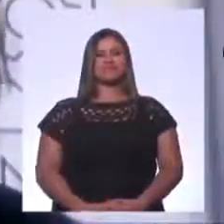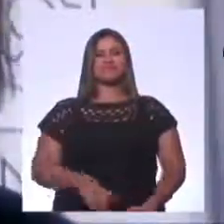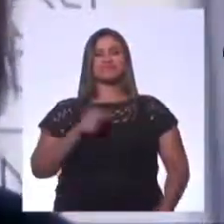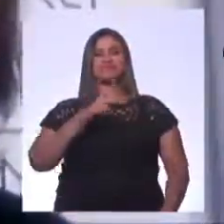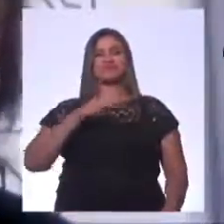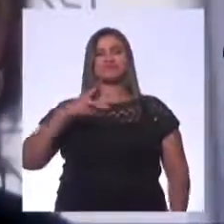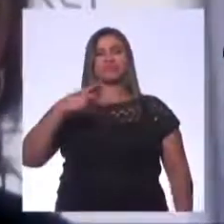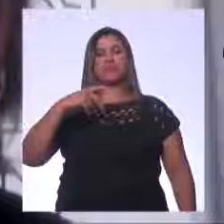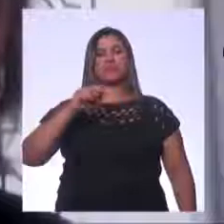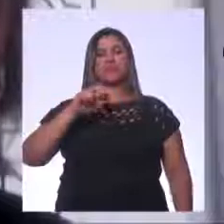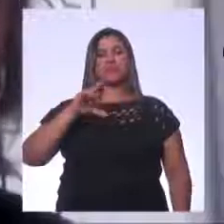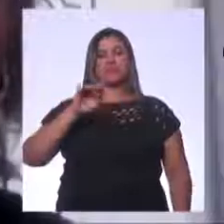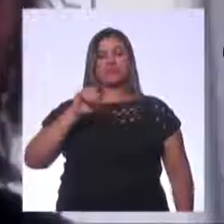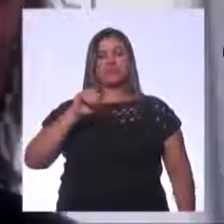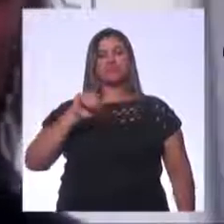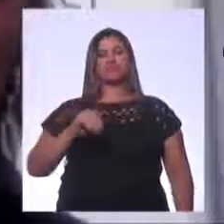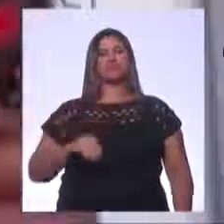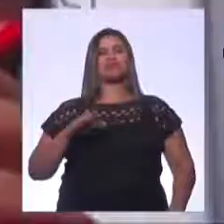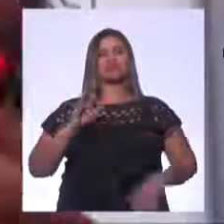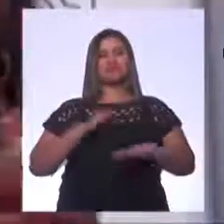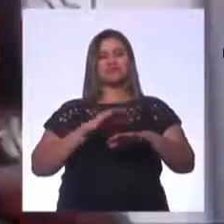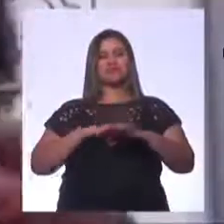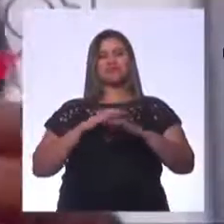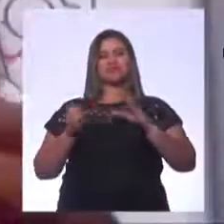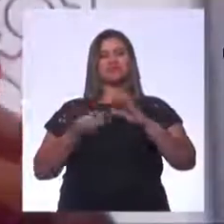que montou.